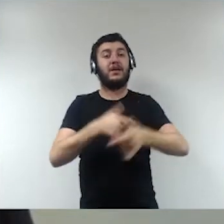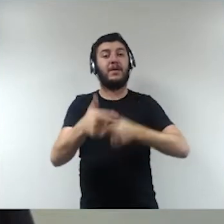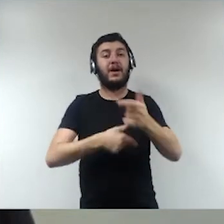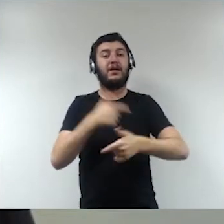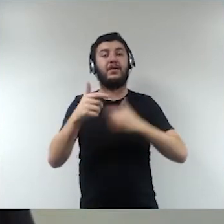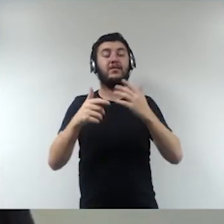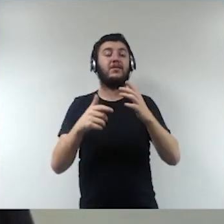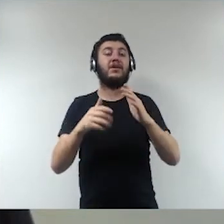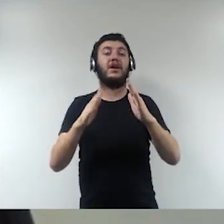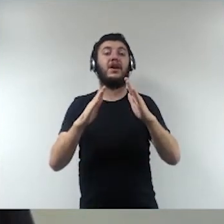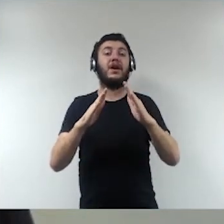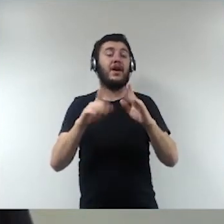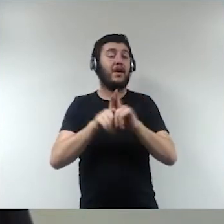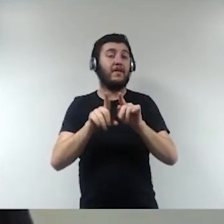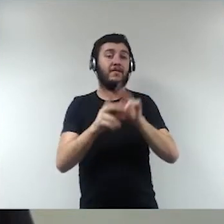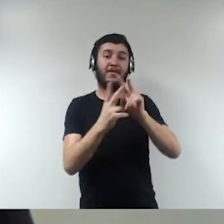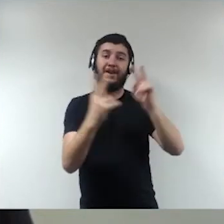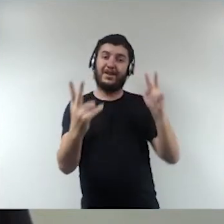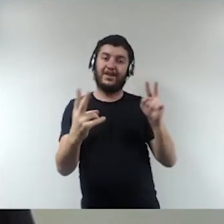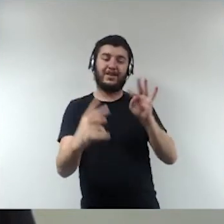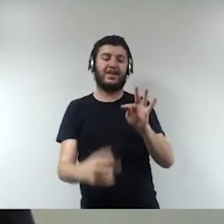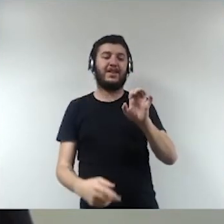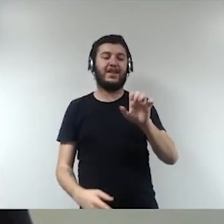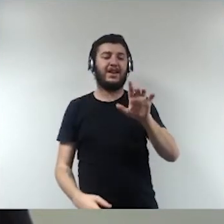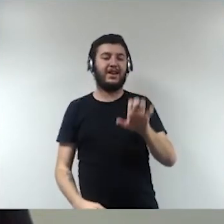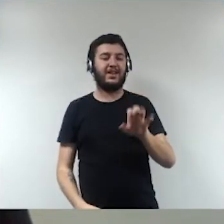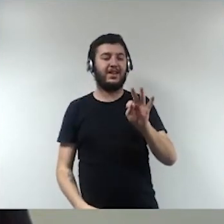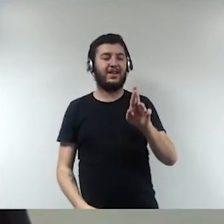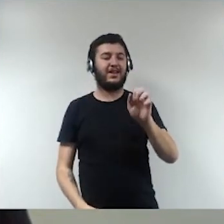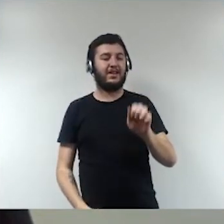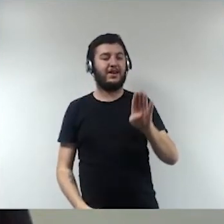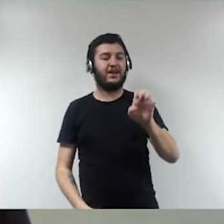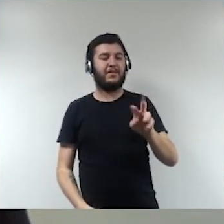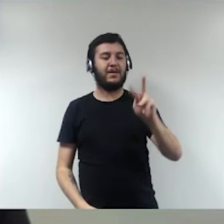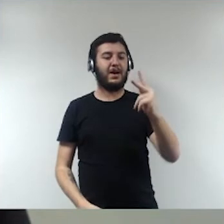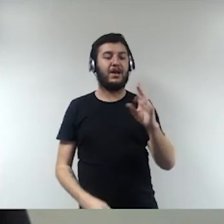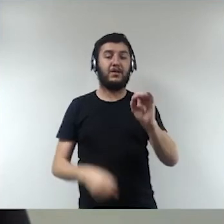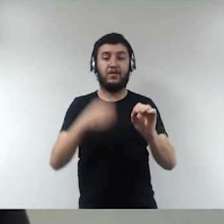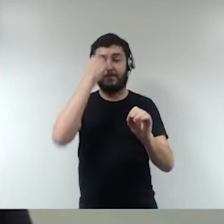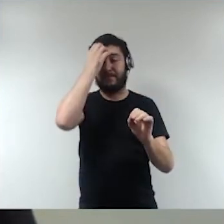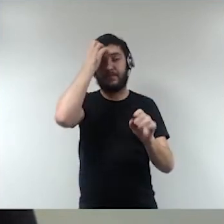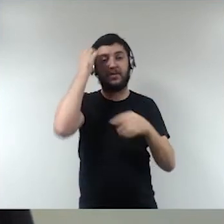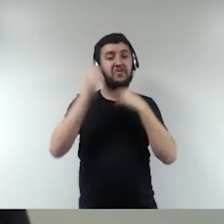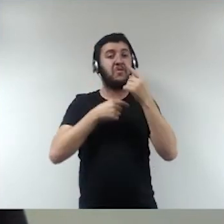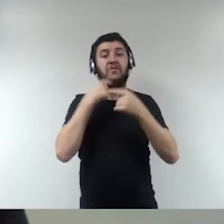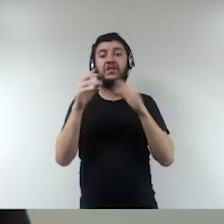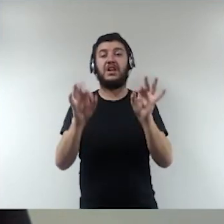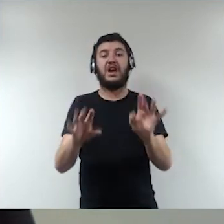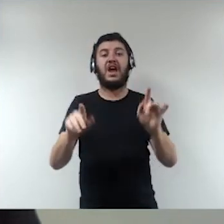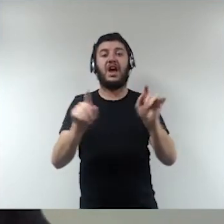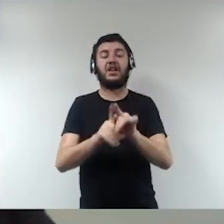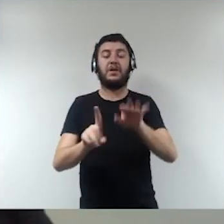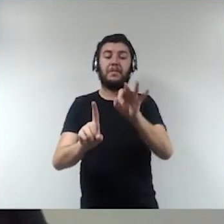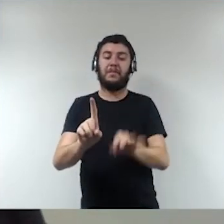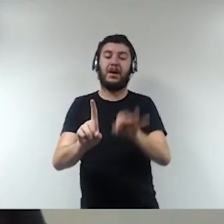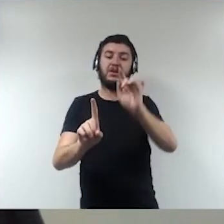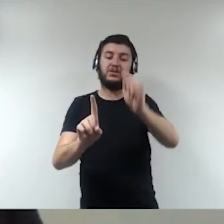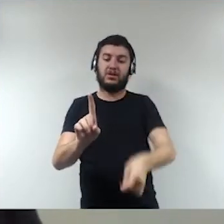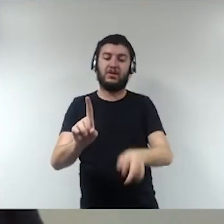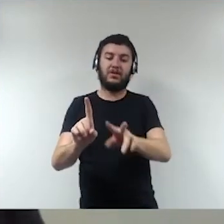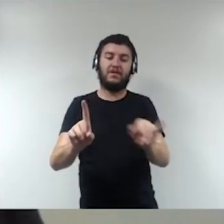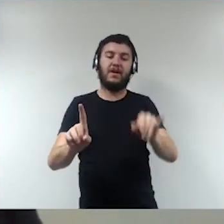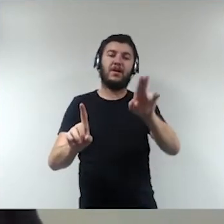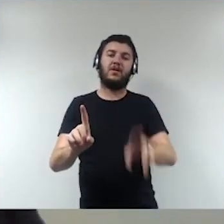também. Não há dúvida de que a magistratura, de que o Ministério Público vão se utilizar dos dados